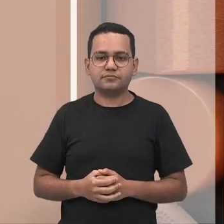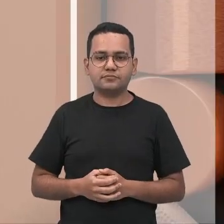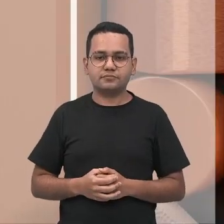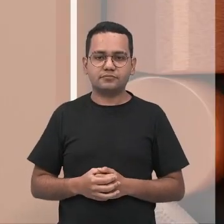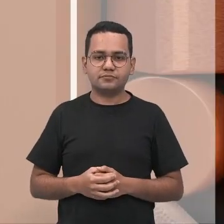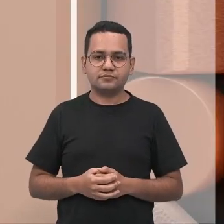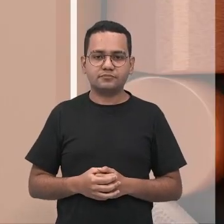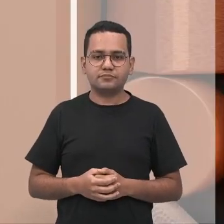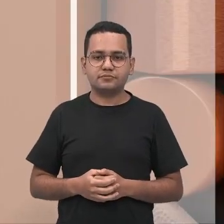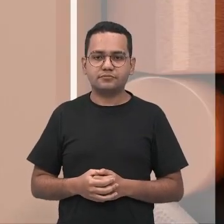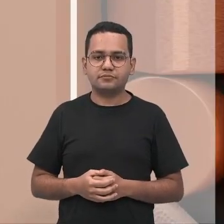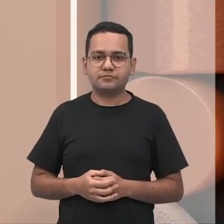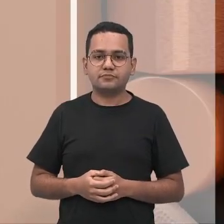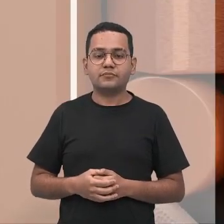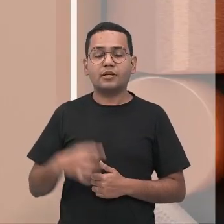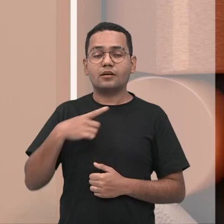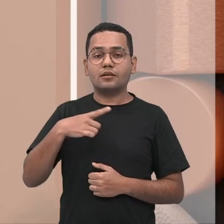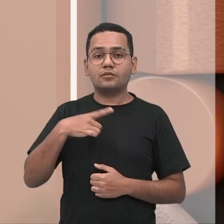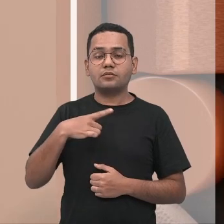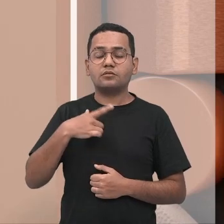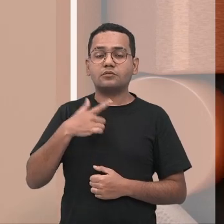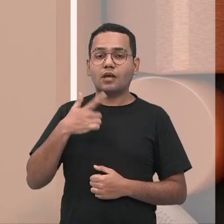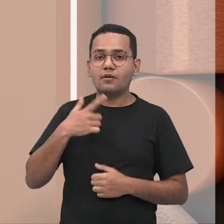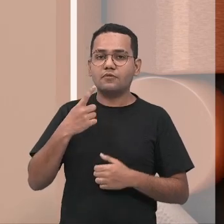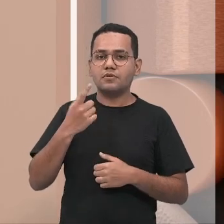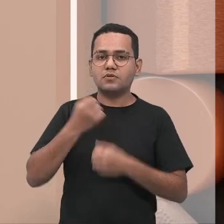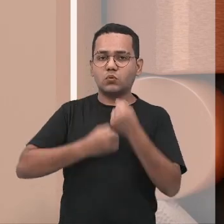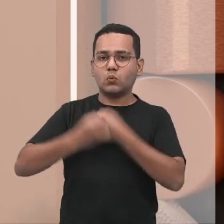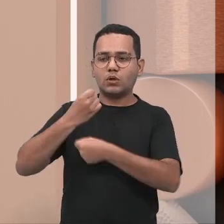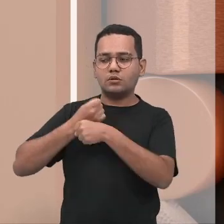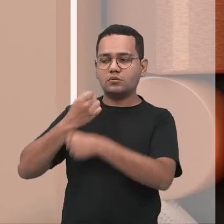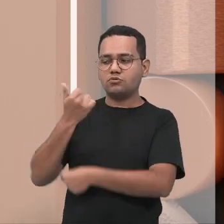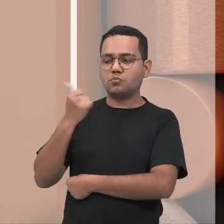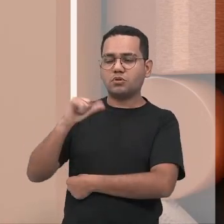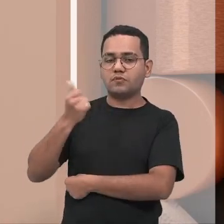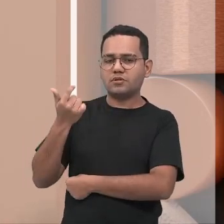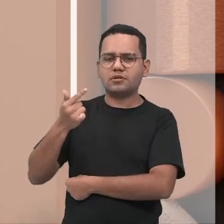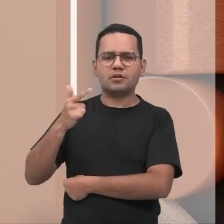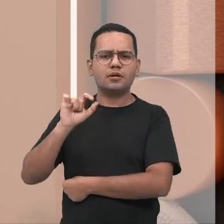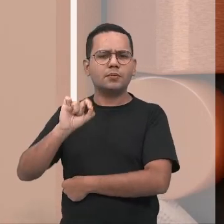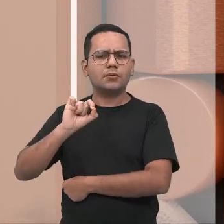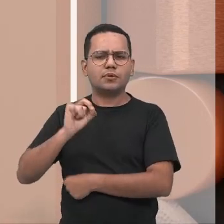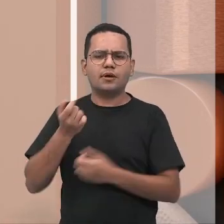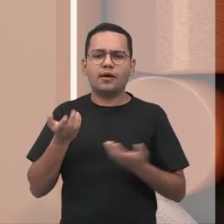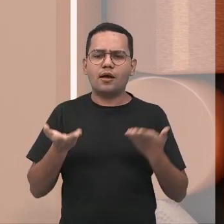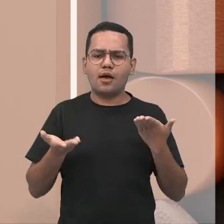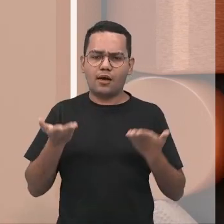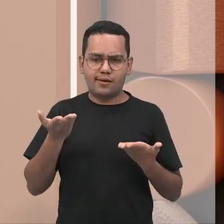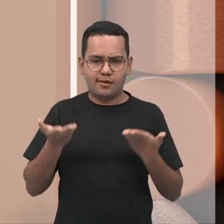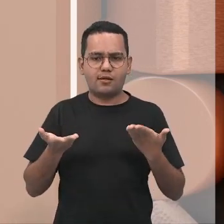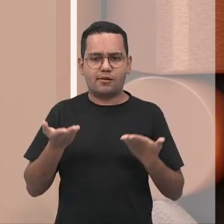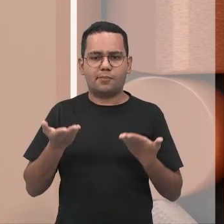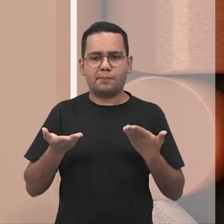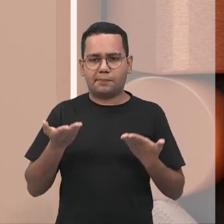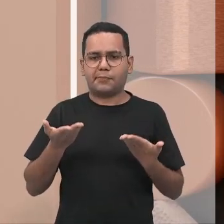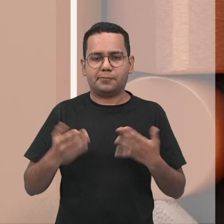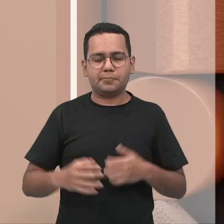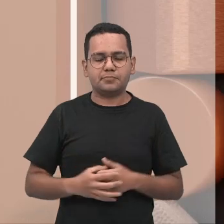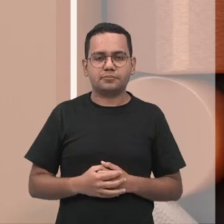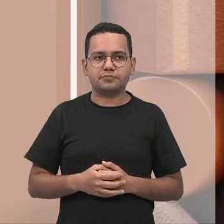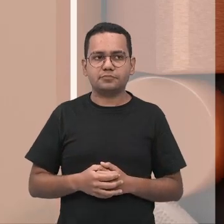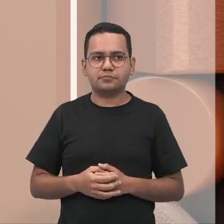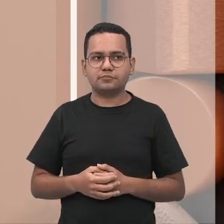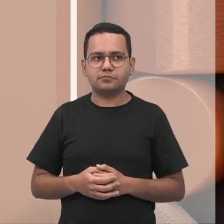ocorreu lá em 1917, que culminou ali para o equilíbrio de forças ser quebrado. É justamente